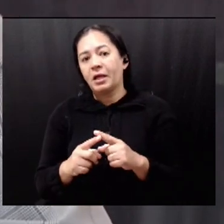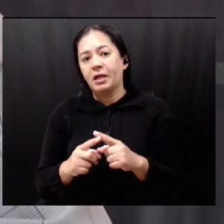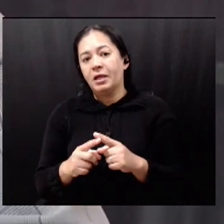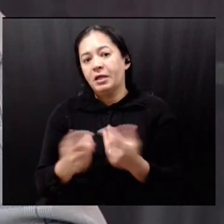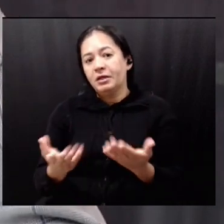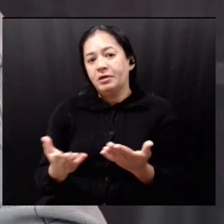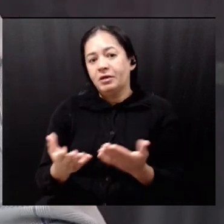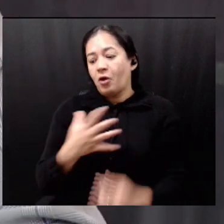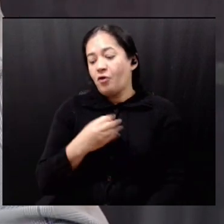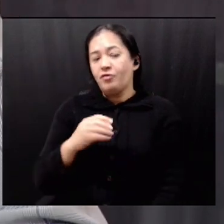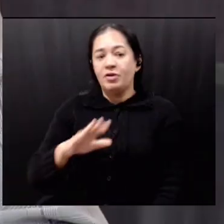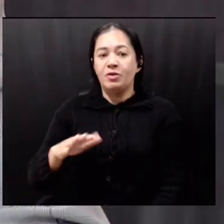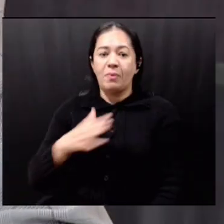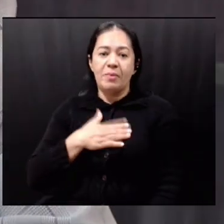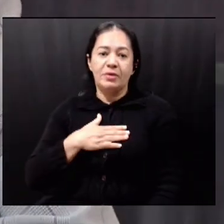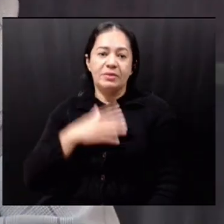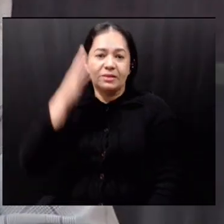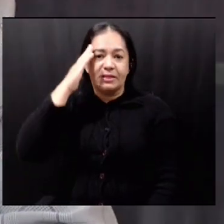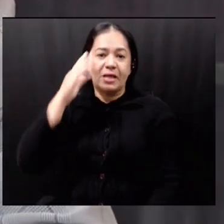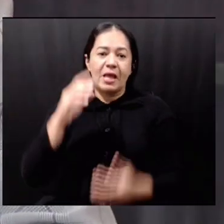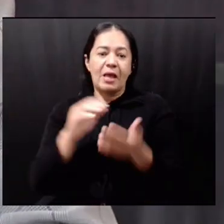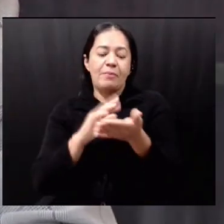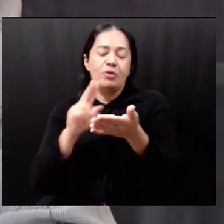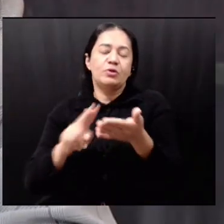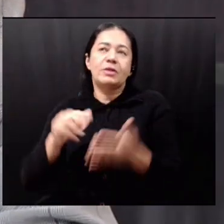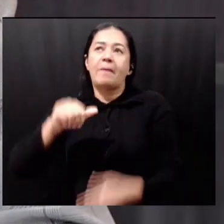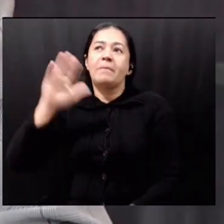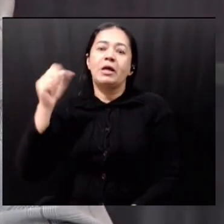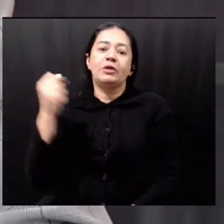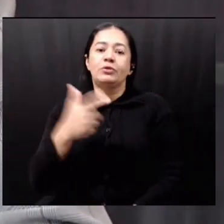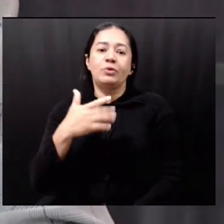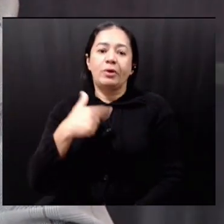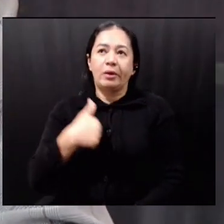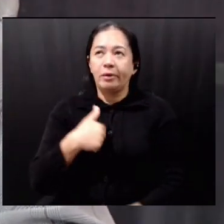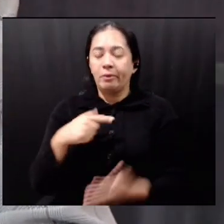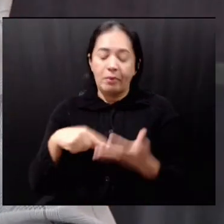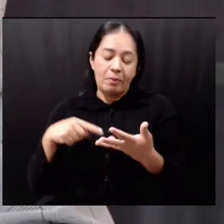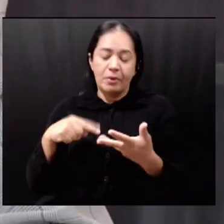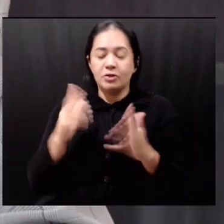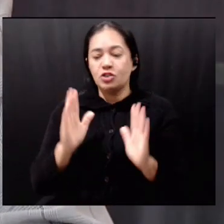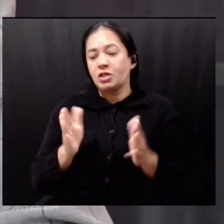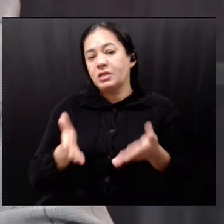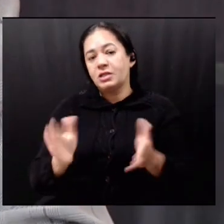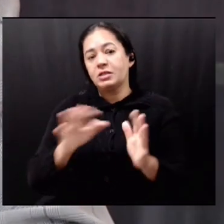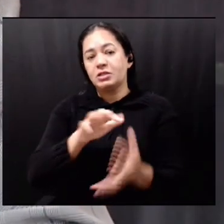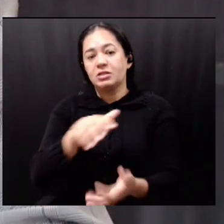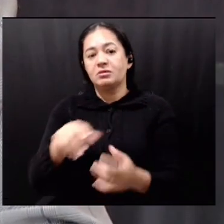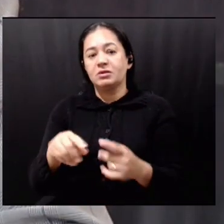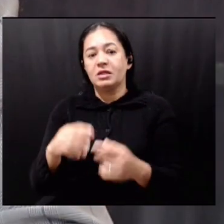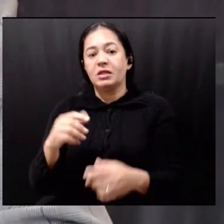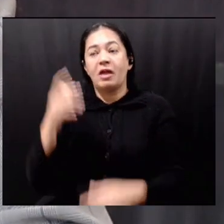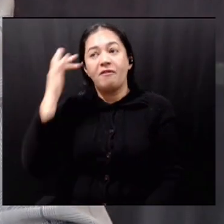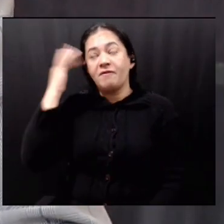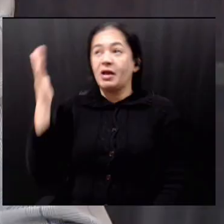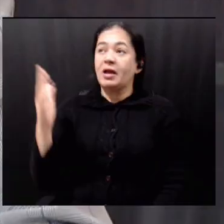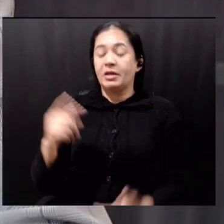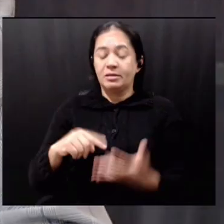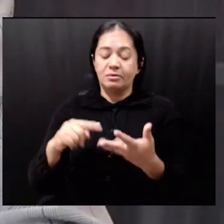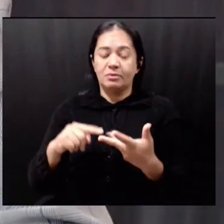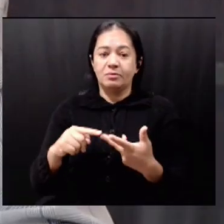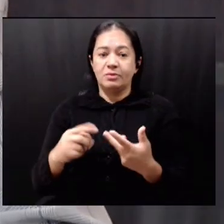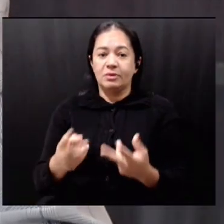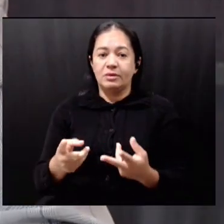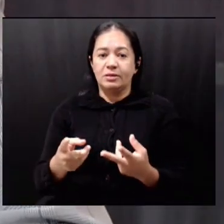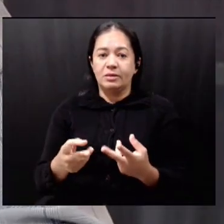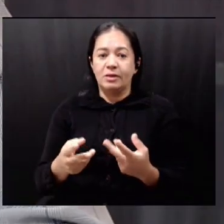mexer muito mais do que eu ali nas redes sociais, no tablet, ele já nasceu nesse mundo, então ele tem muita facilidade. É visto assim como um fascínio, né?